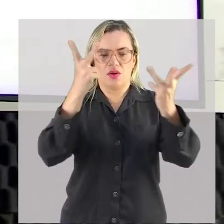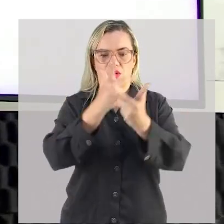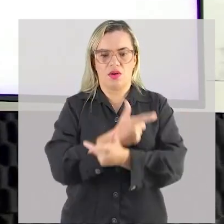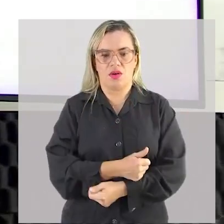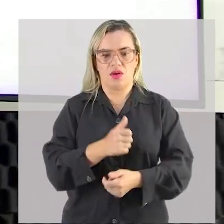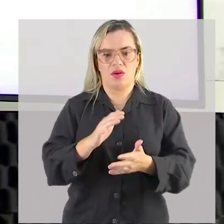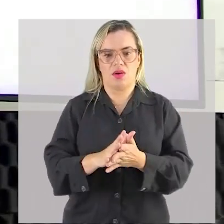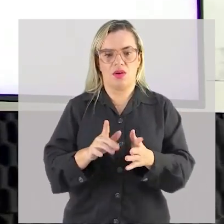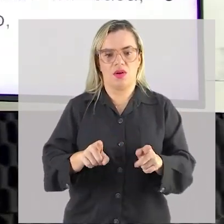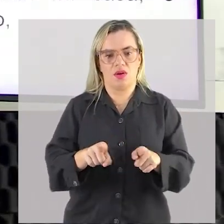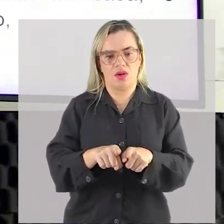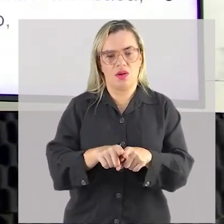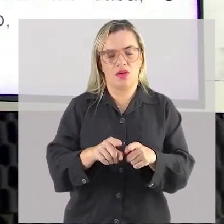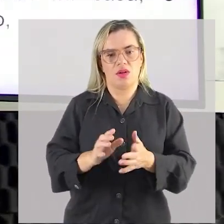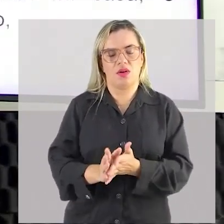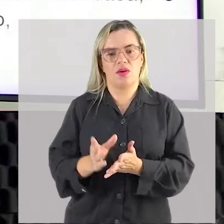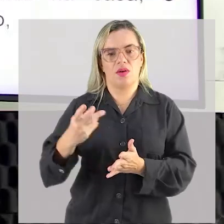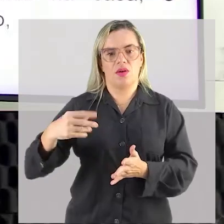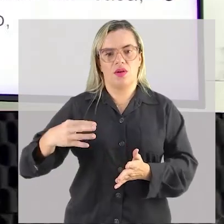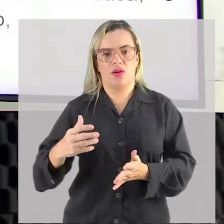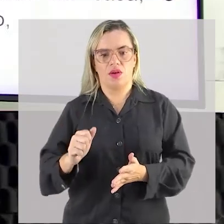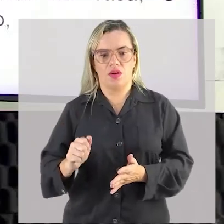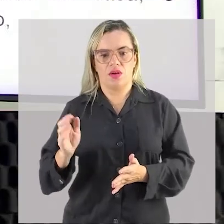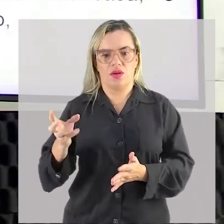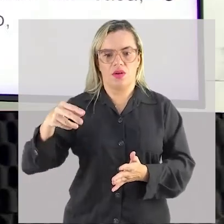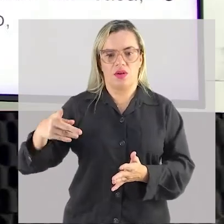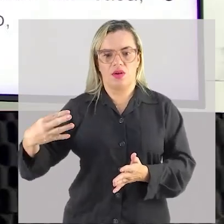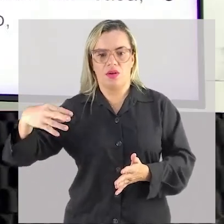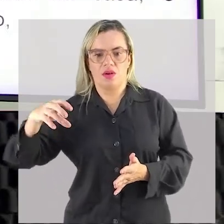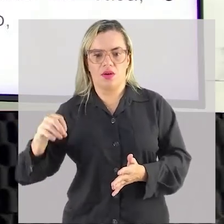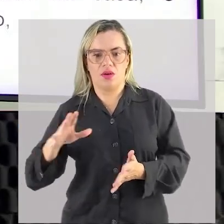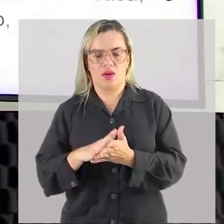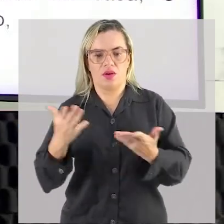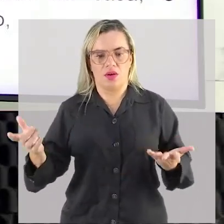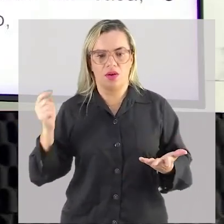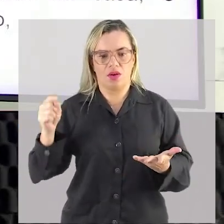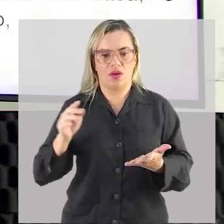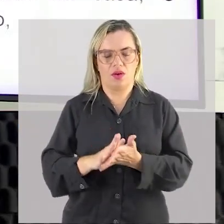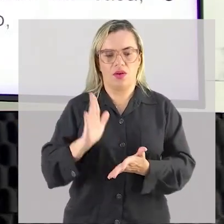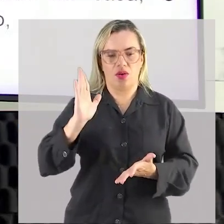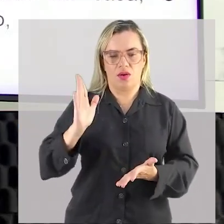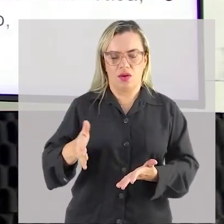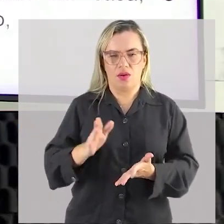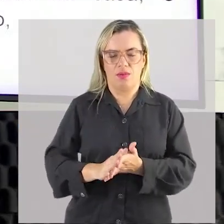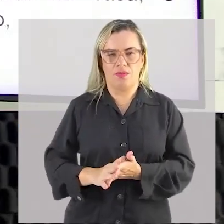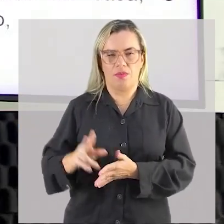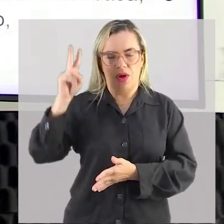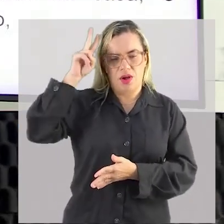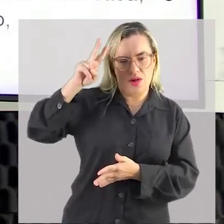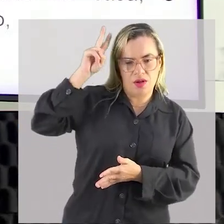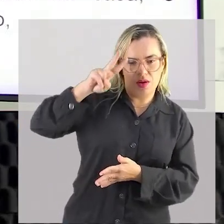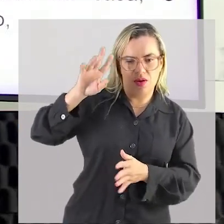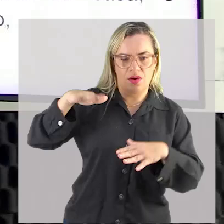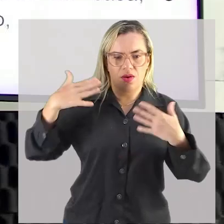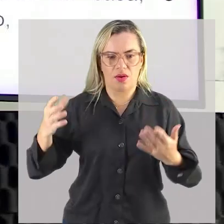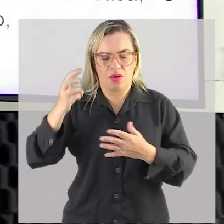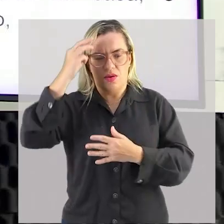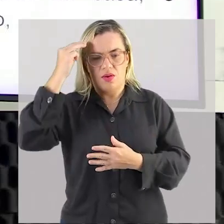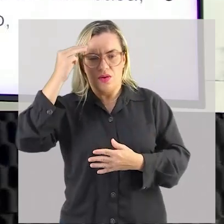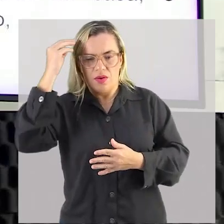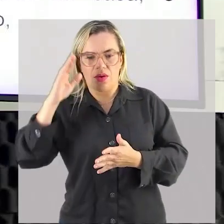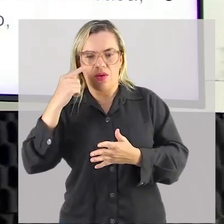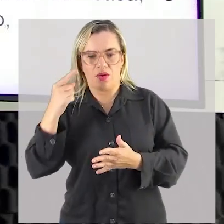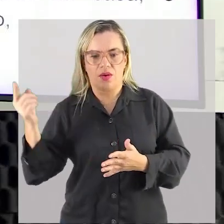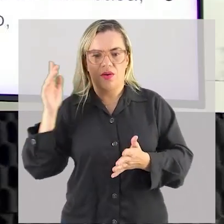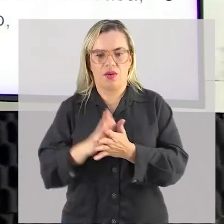mulato Assim como casa de pensão tá bom A partir dessa obra o mulato que você já refrescou a sua memória nós